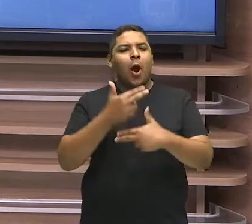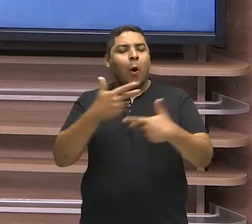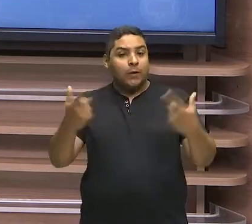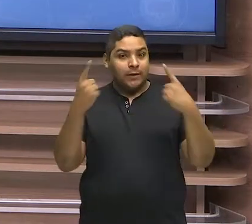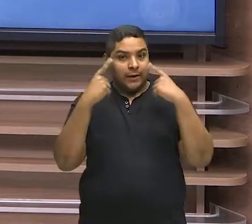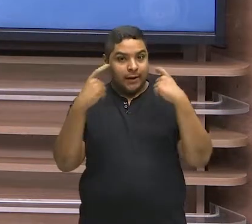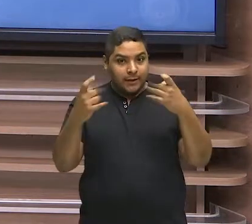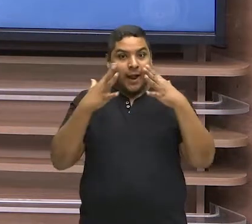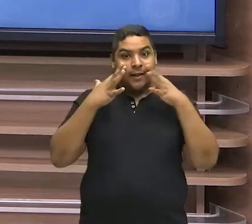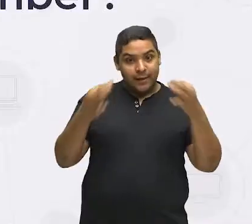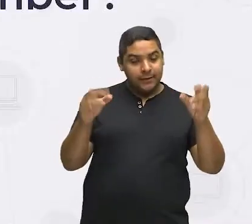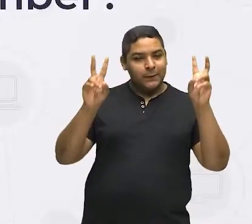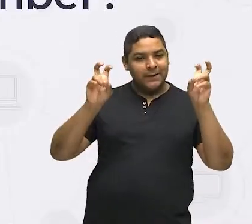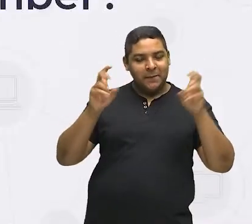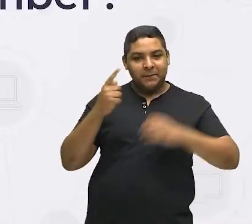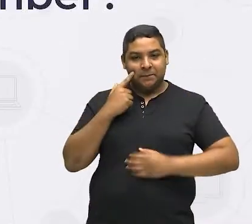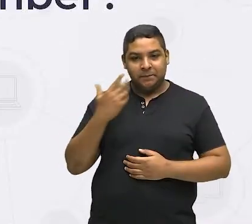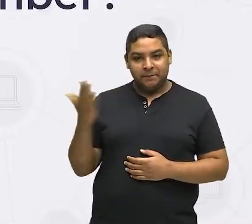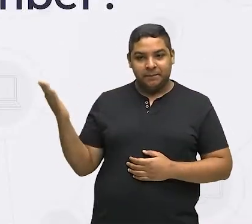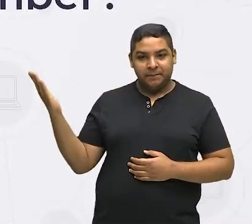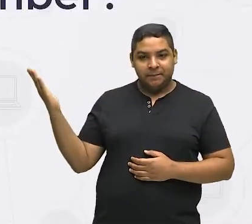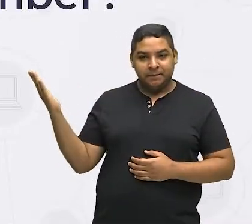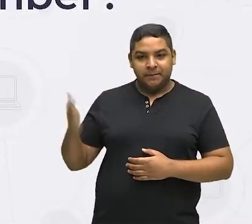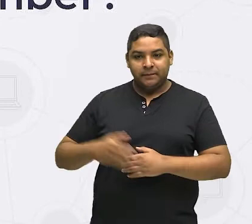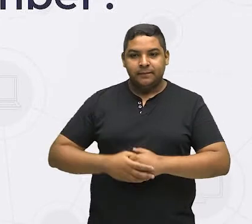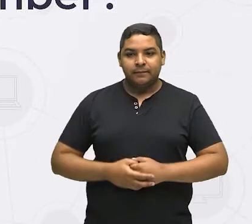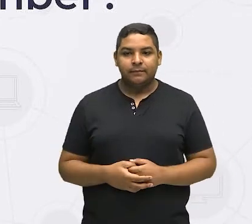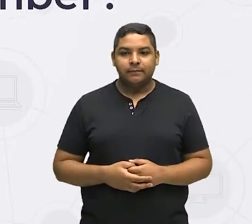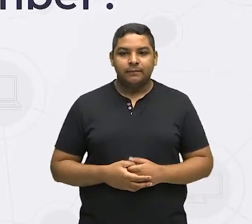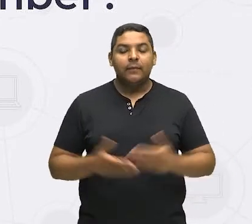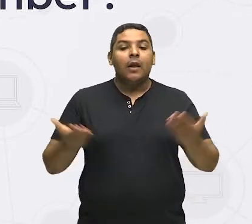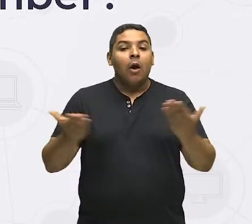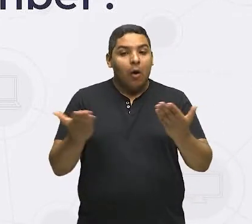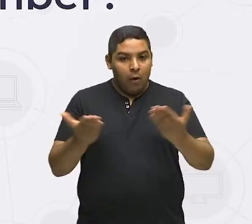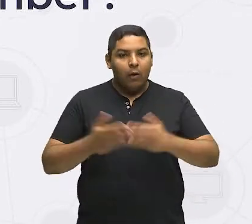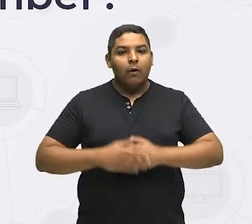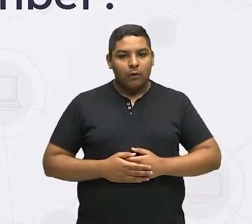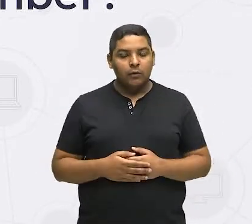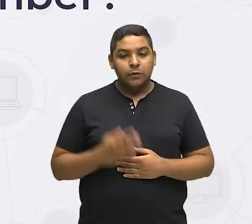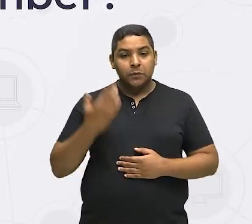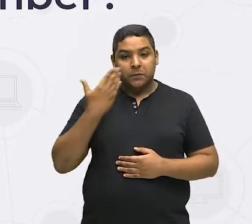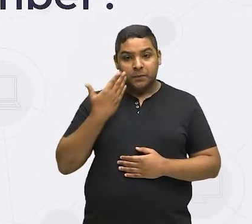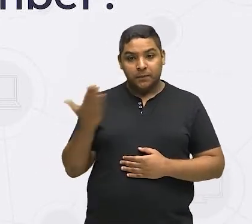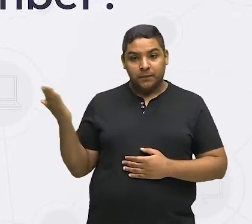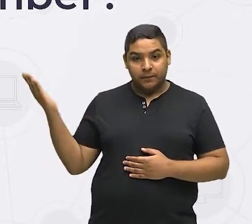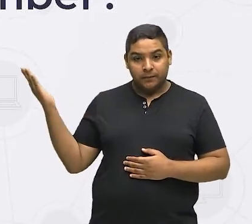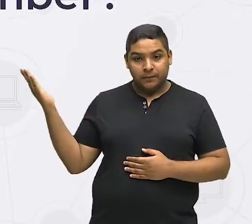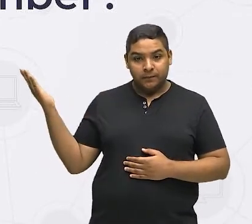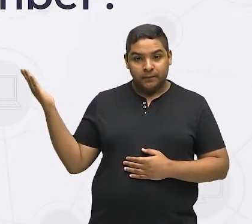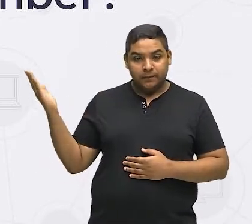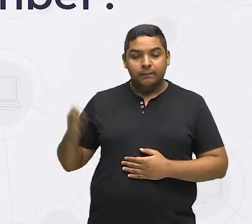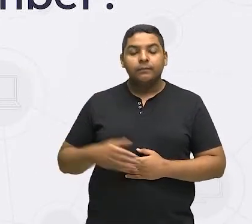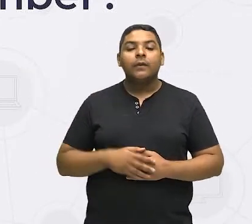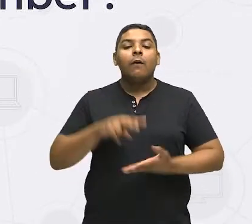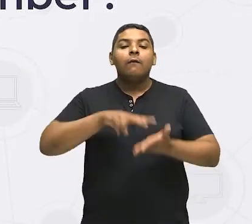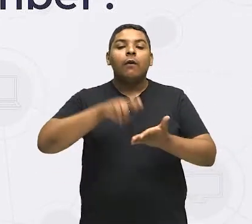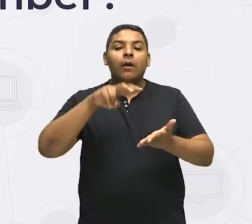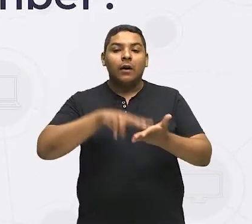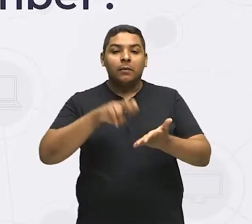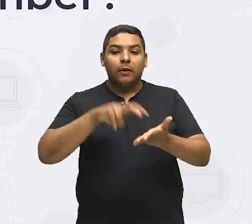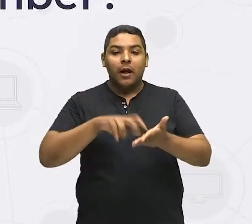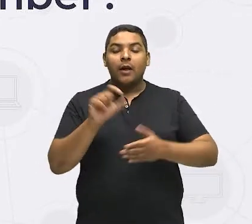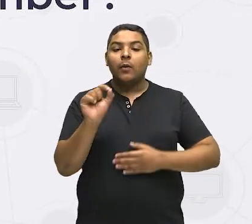atentos aqui ao nosso assunto. Bem, olha só, hoje a gente vai ver os numbers e também o vocabulário sobre colors,